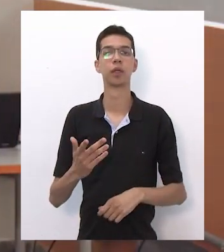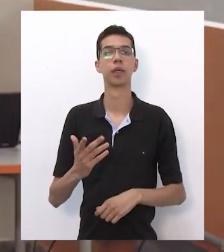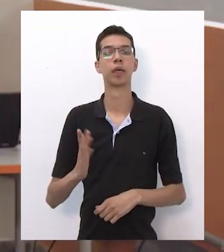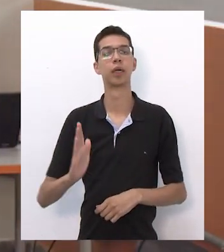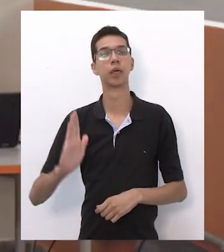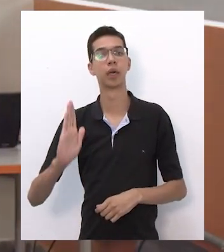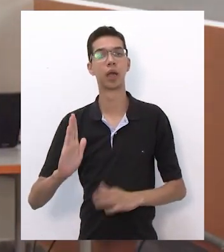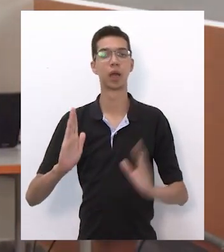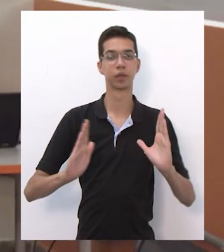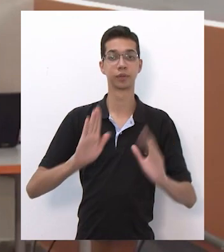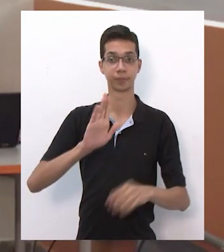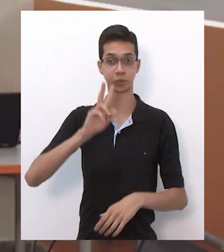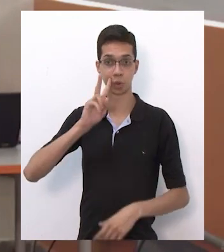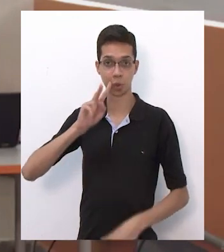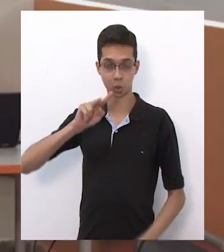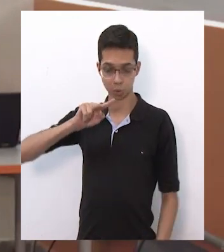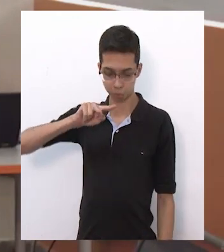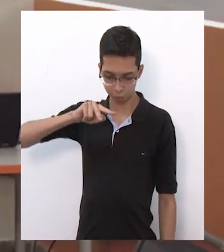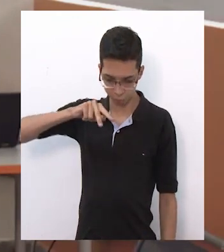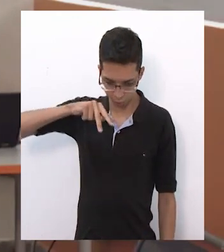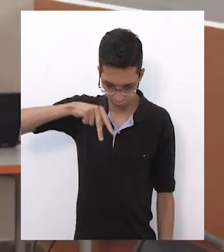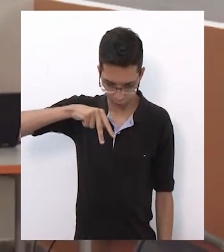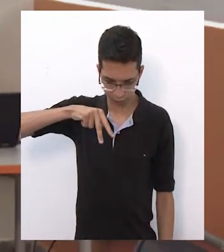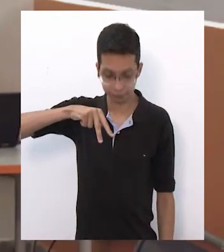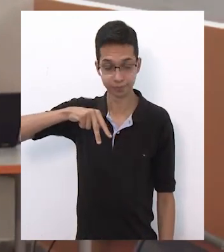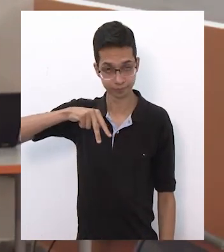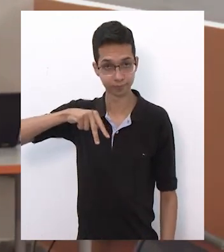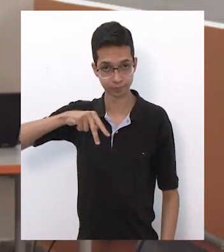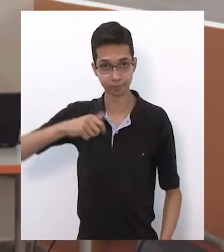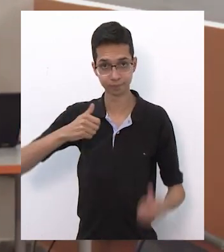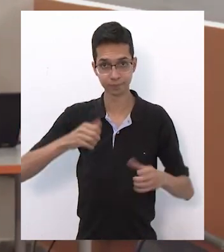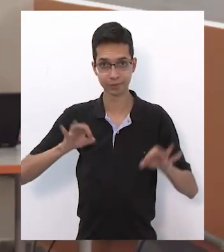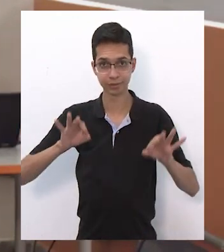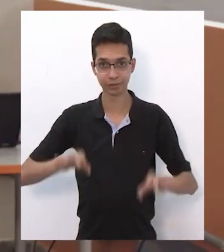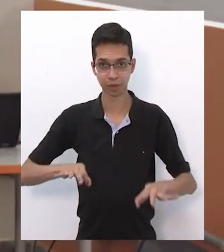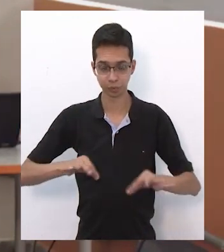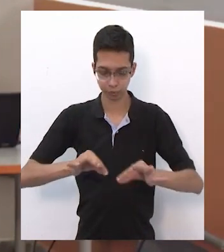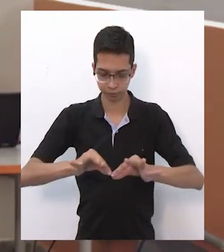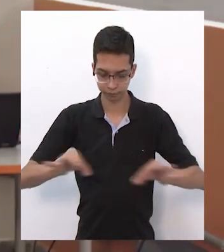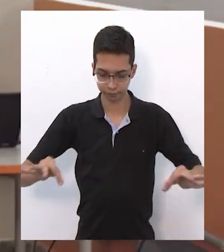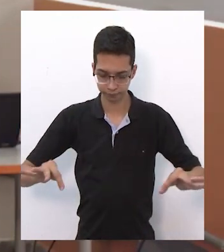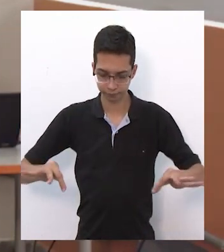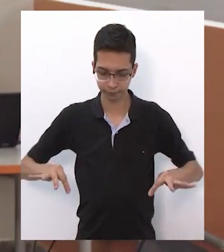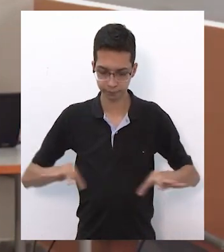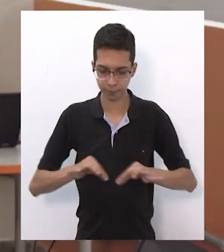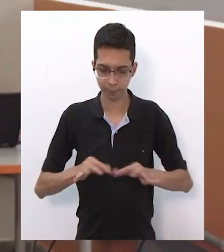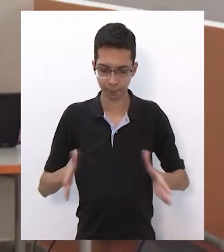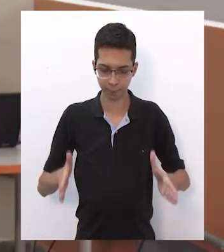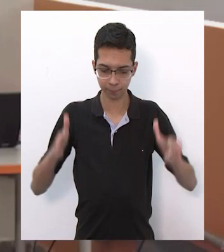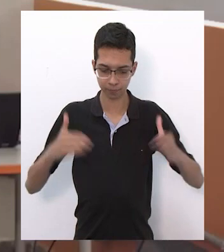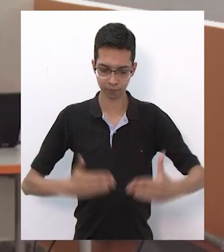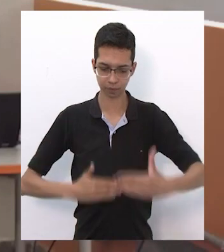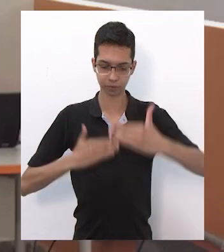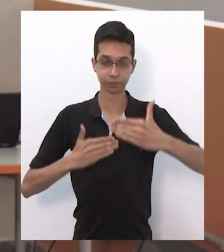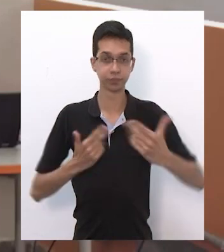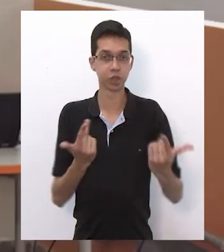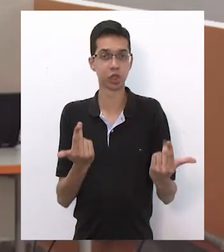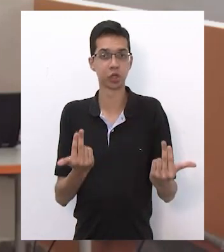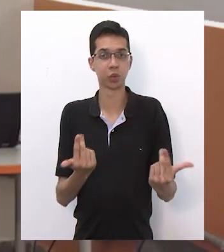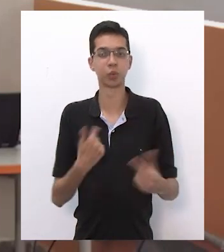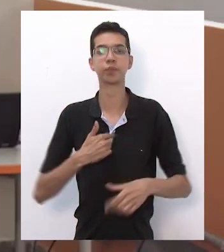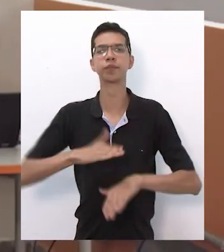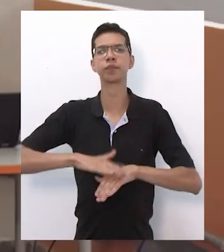olhada aqui por cima, todas as paredes estão iguais, todas as paredes estão com a mesma espessura. E vou fazer o